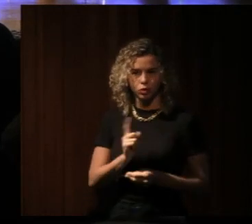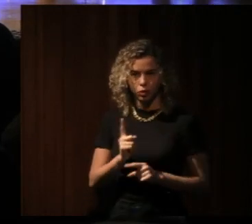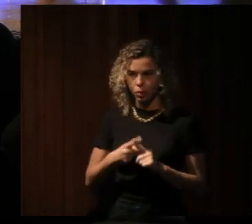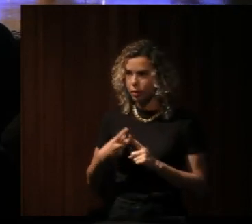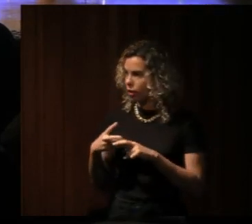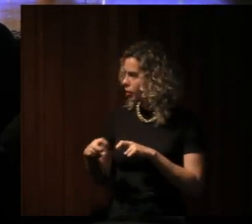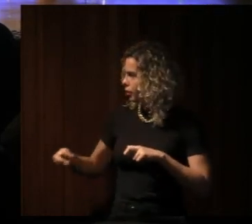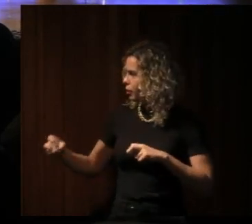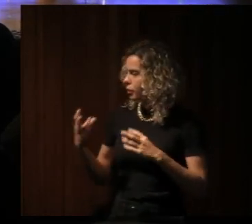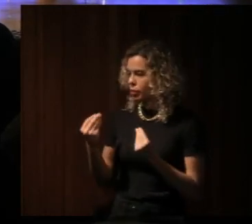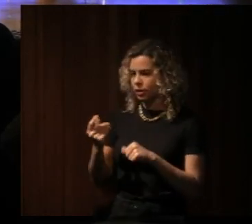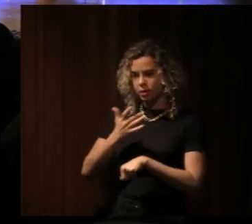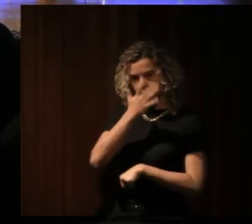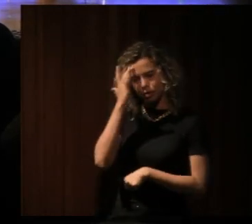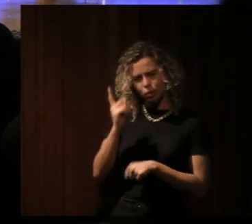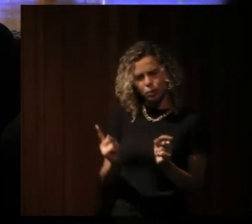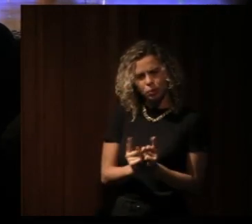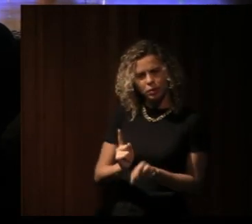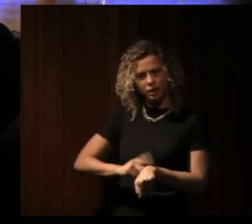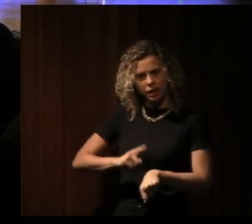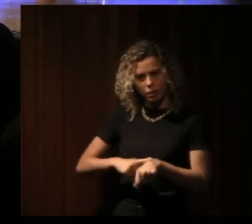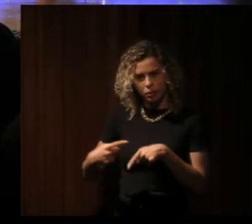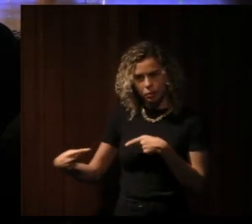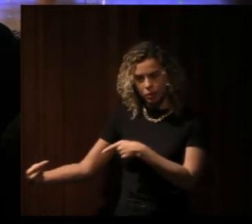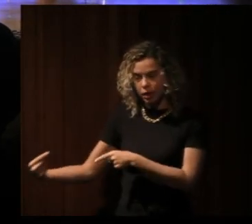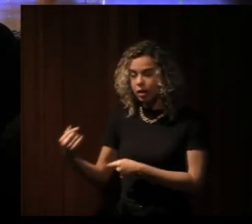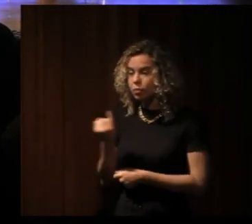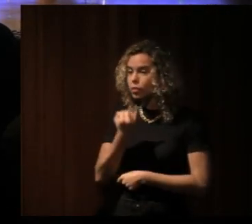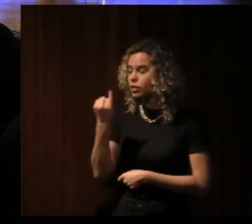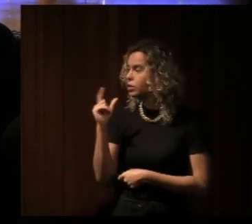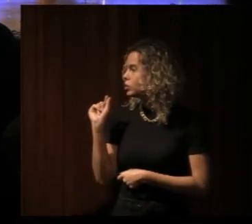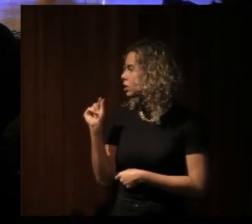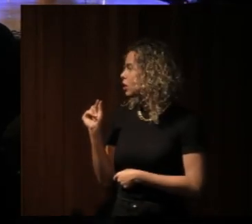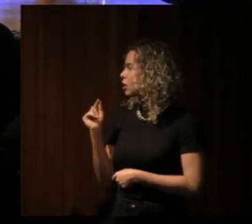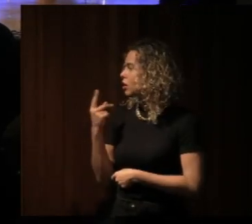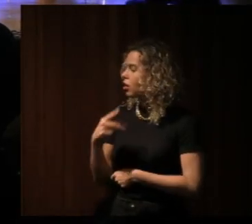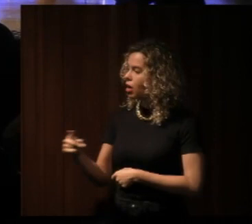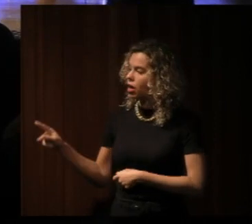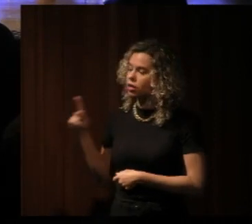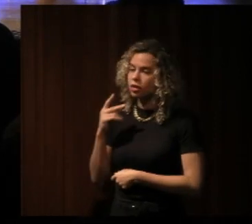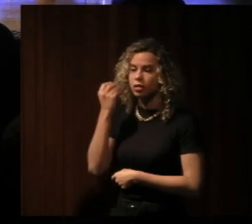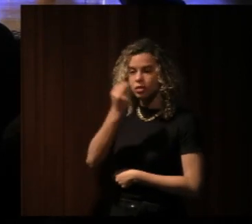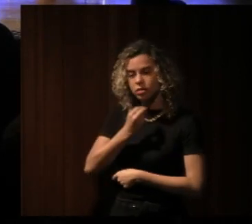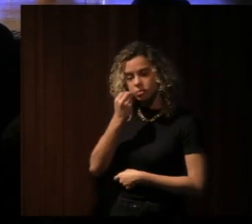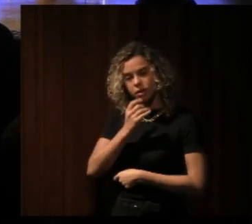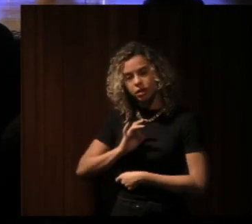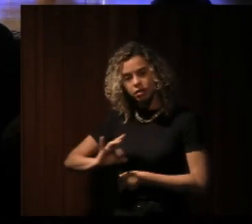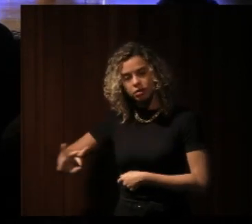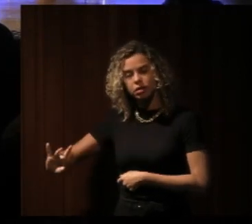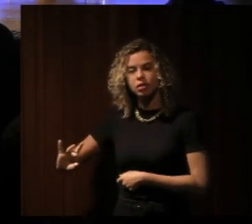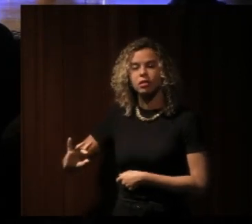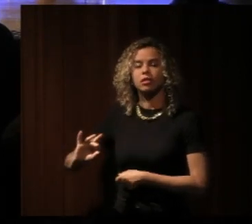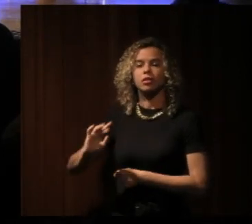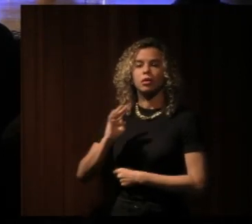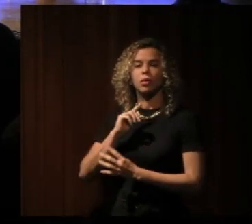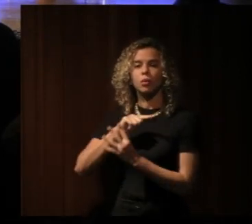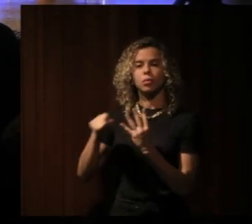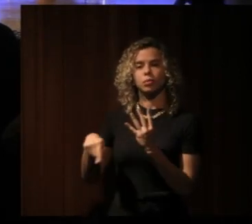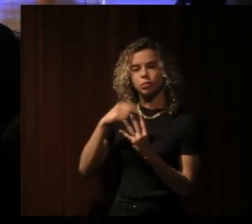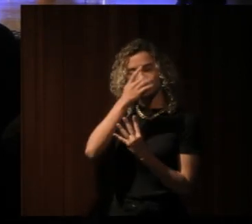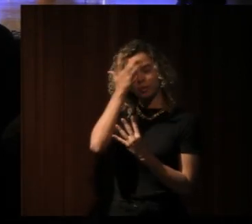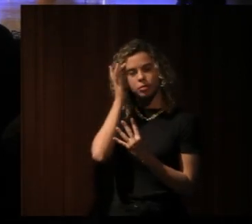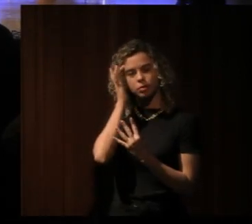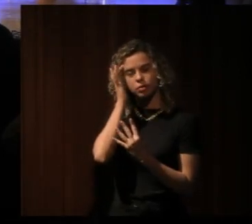a gente tem um tempo curtinho de debate Eu acho que o importante é trazer a experiência do desses quatro